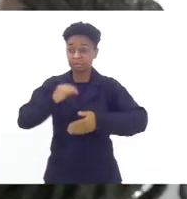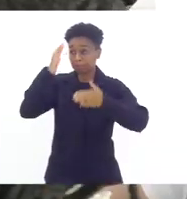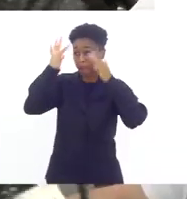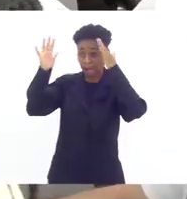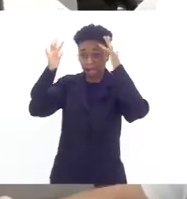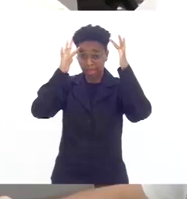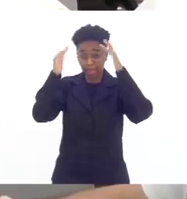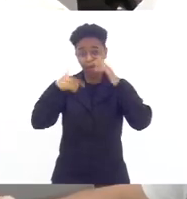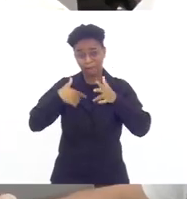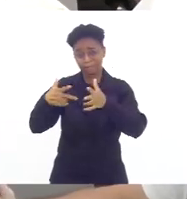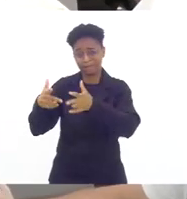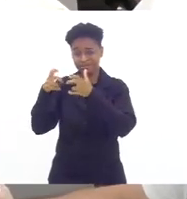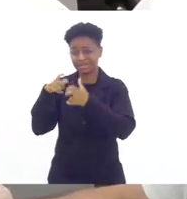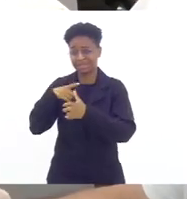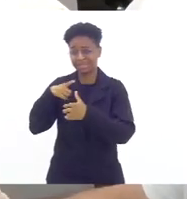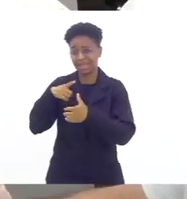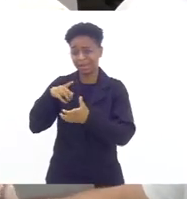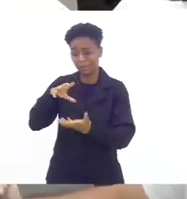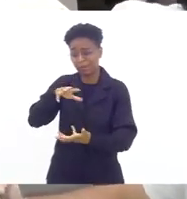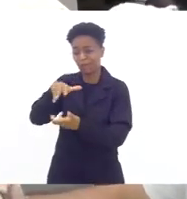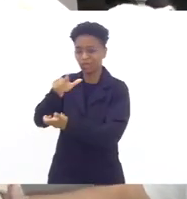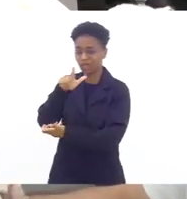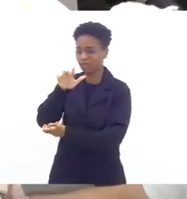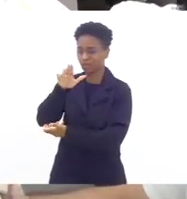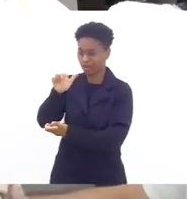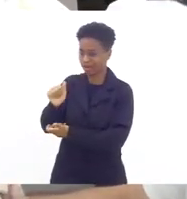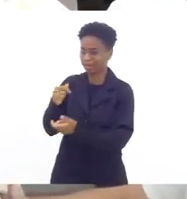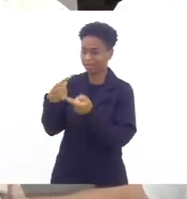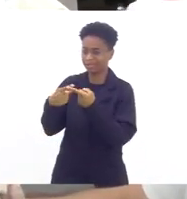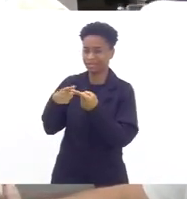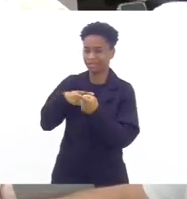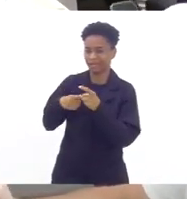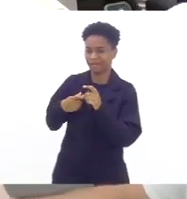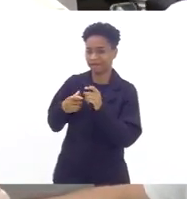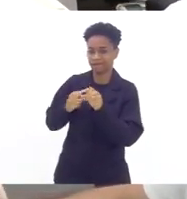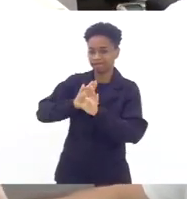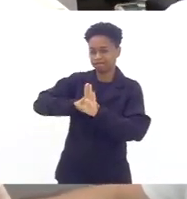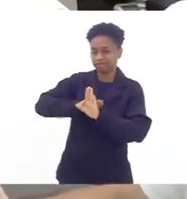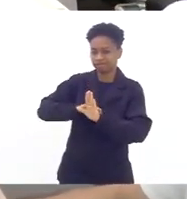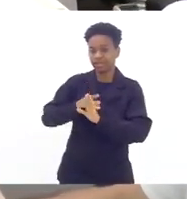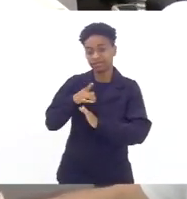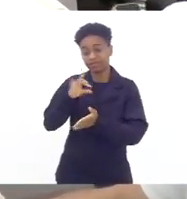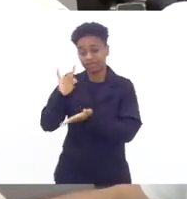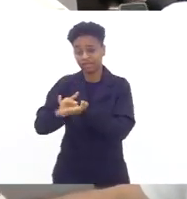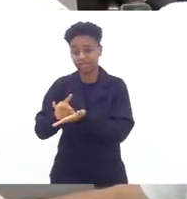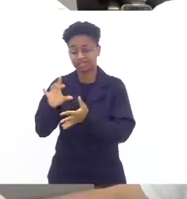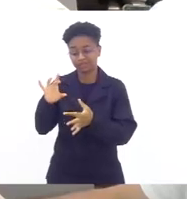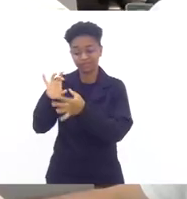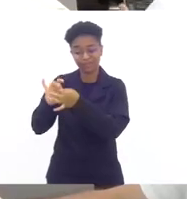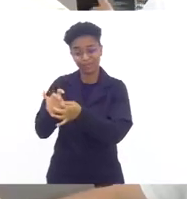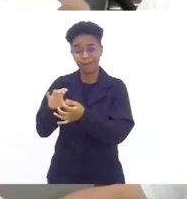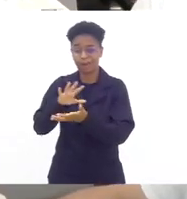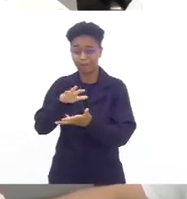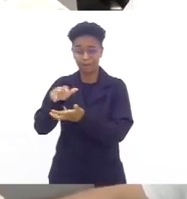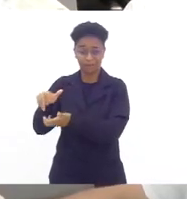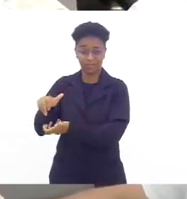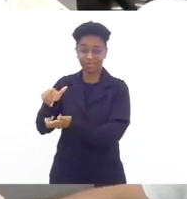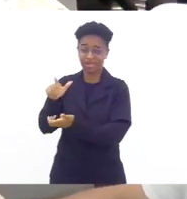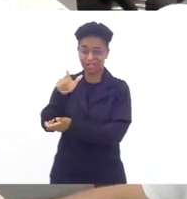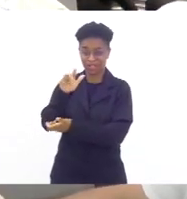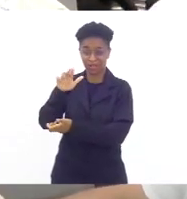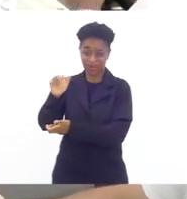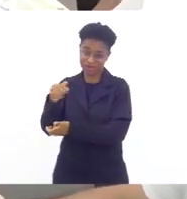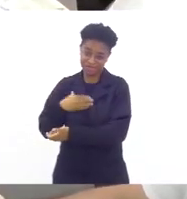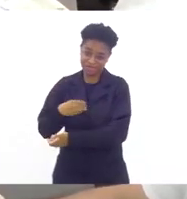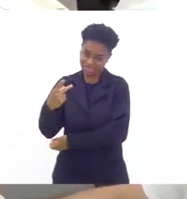que ela tá no mundo da lua mas isso tem o sentido duplo verdadeiro tá verdadeiramente no mundo da lua como deve ser né E deve ser